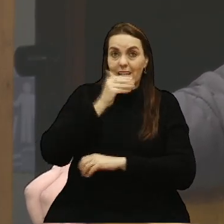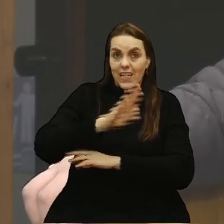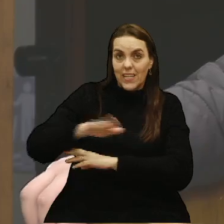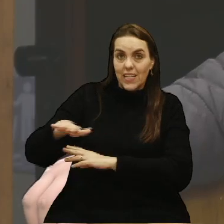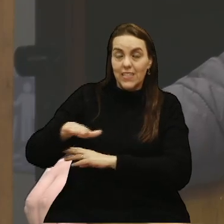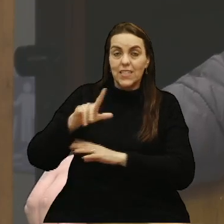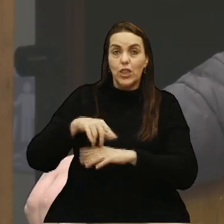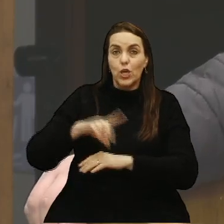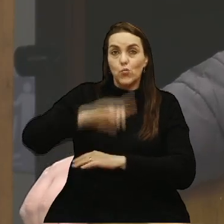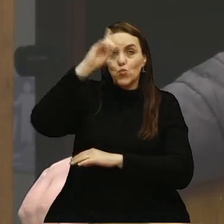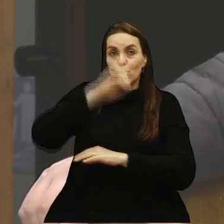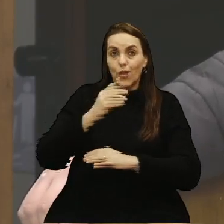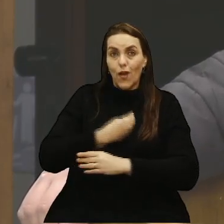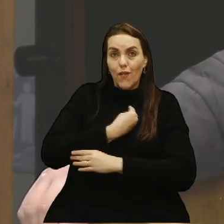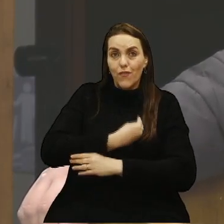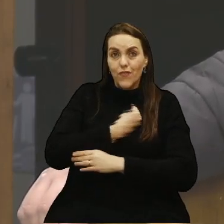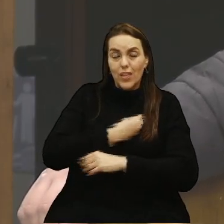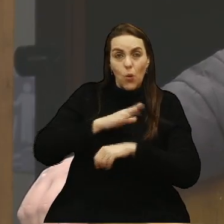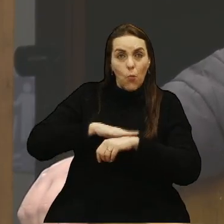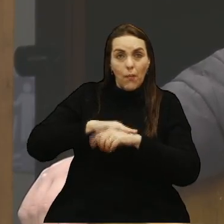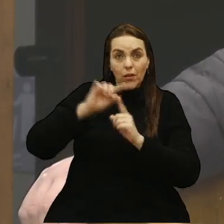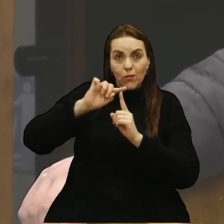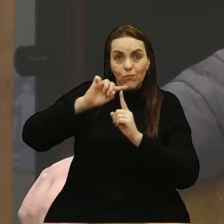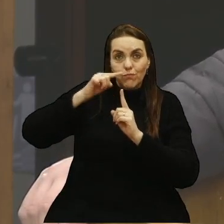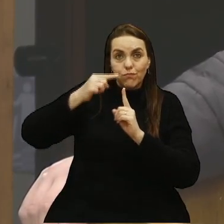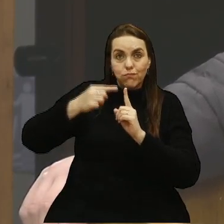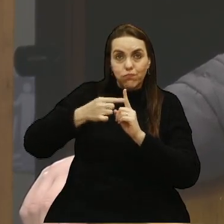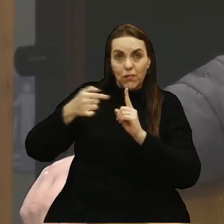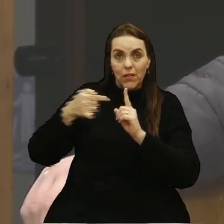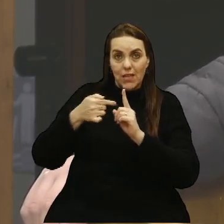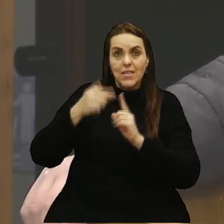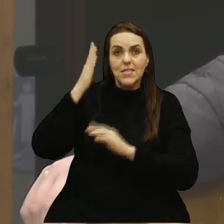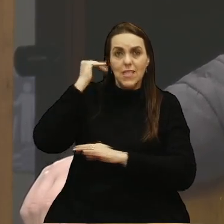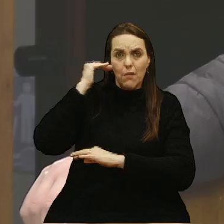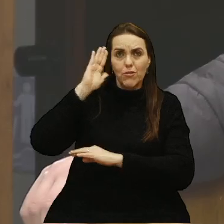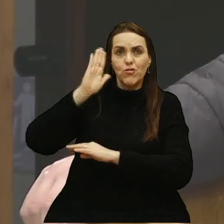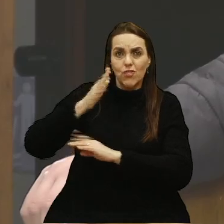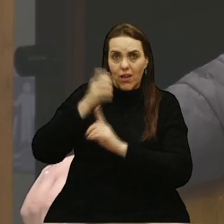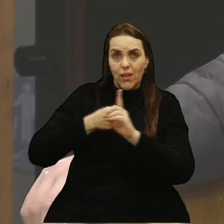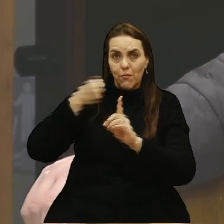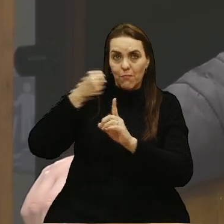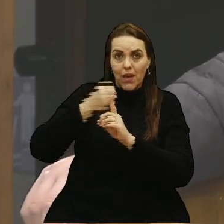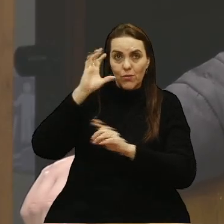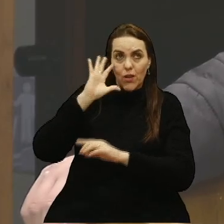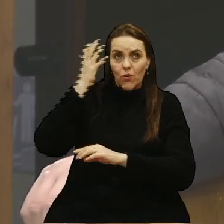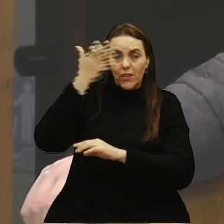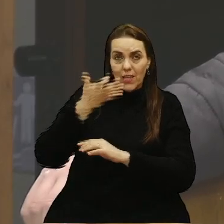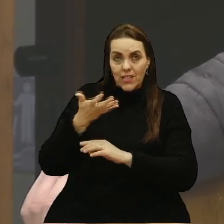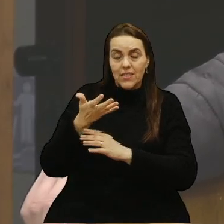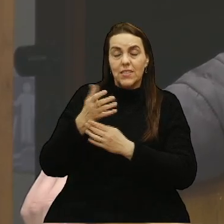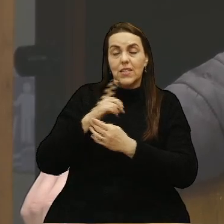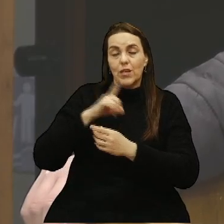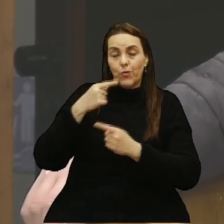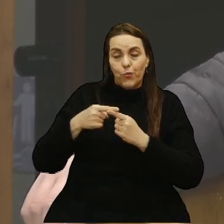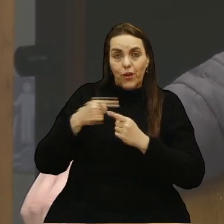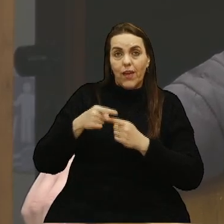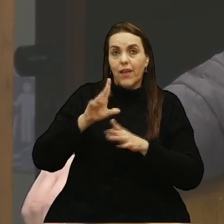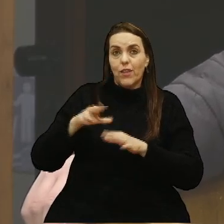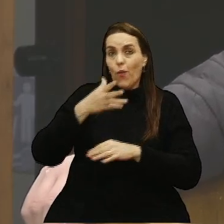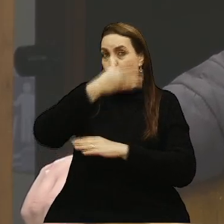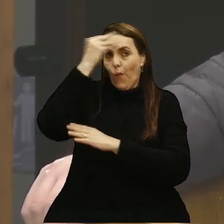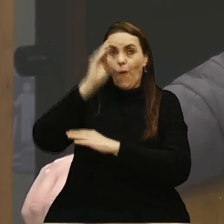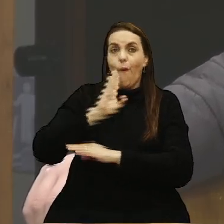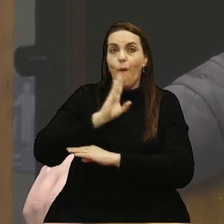resguardar o direito à vida desde a sua concepção. É sabido já os impactos que acontecem justamente pelo desconhecimento,